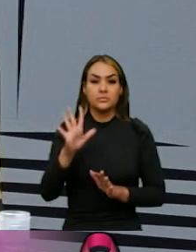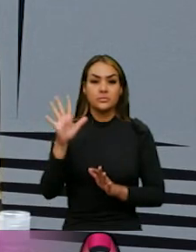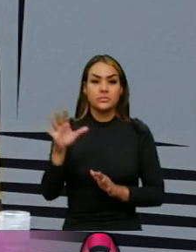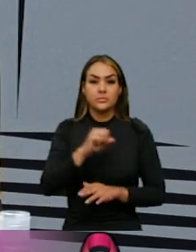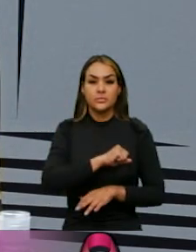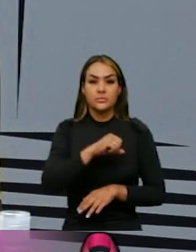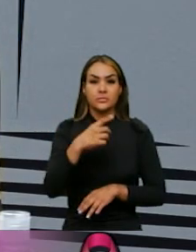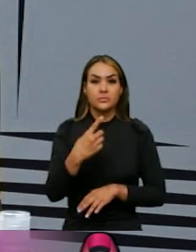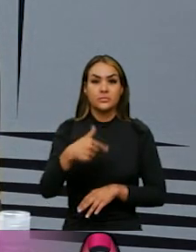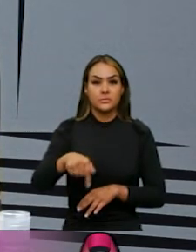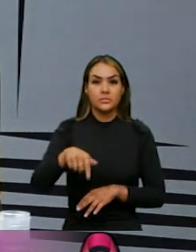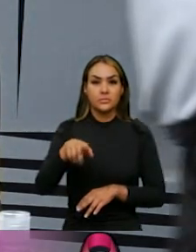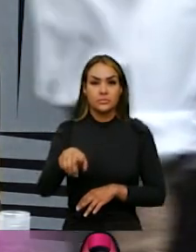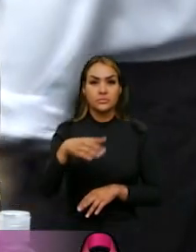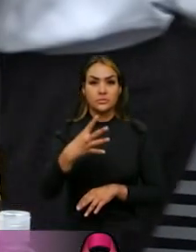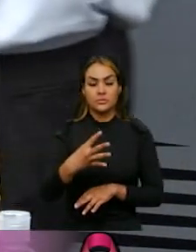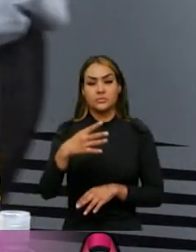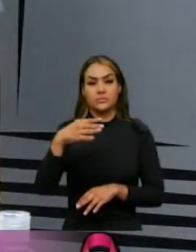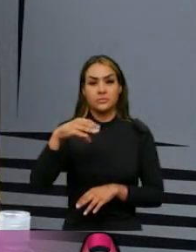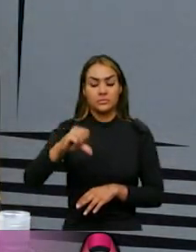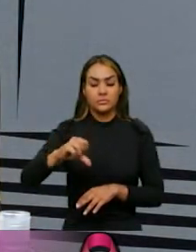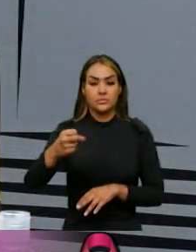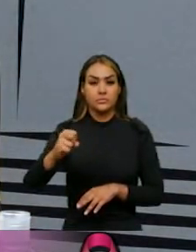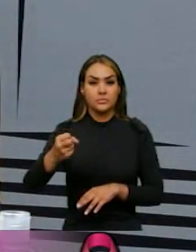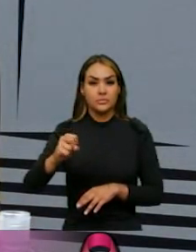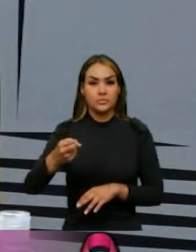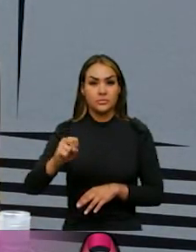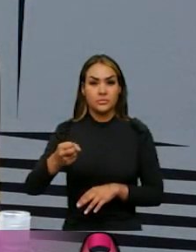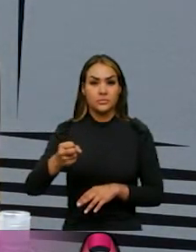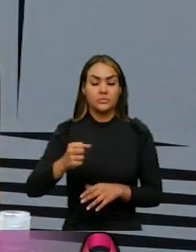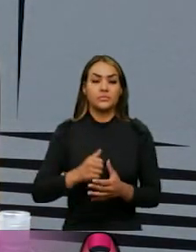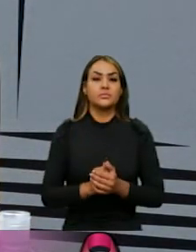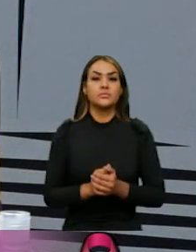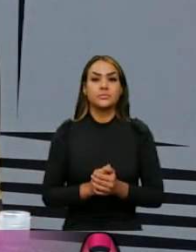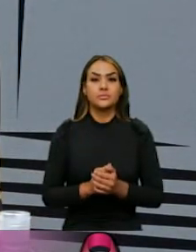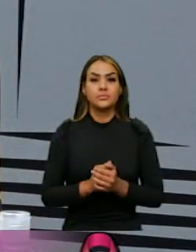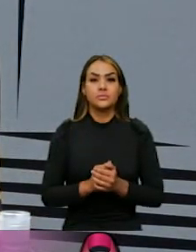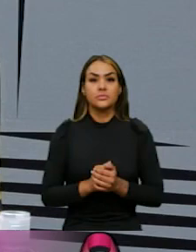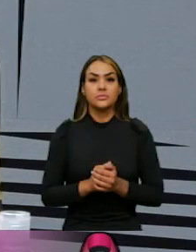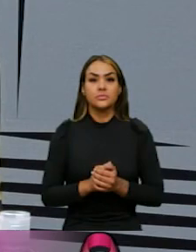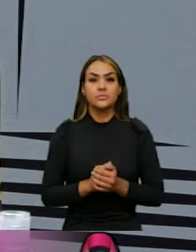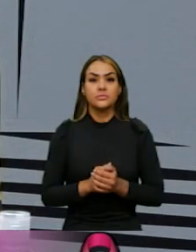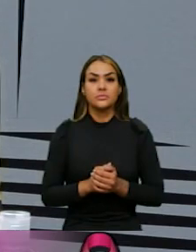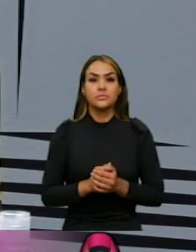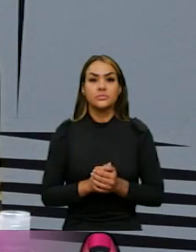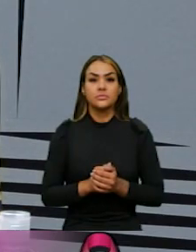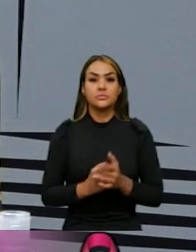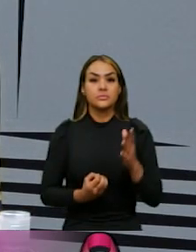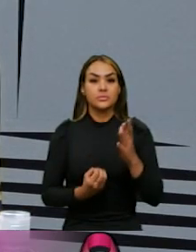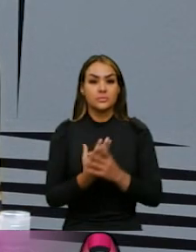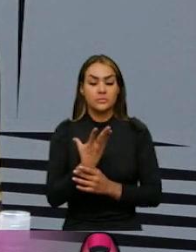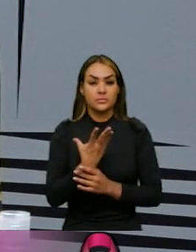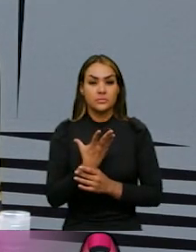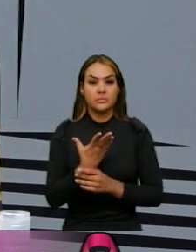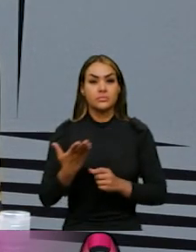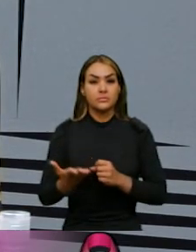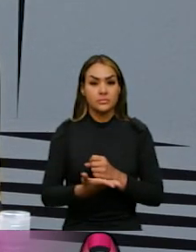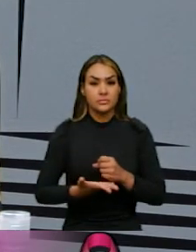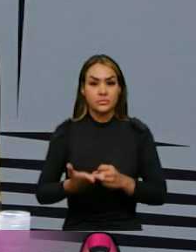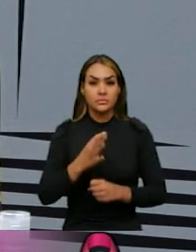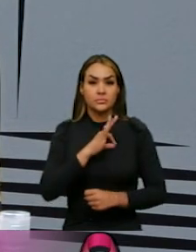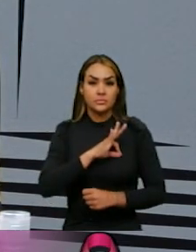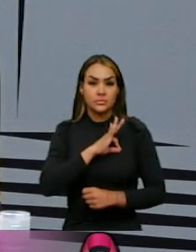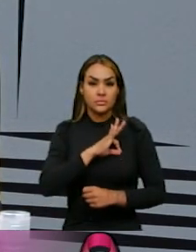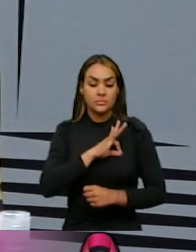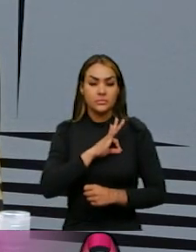a Lei Federal número 7.498, de 25 de junho de 1986, para instituir o piso salarial nacional